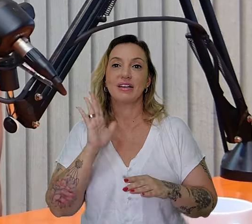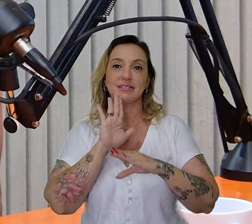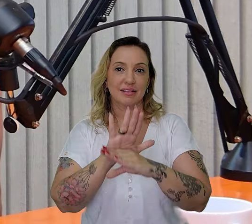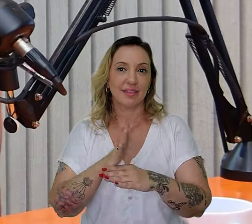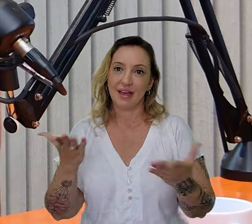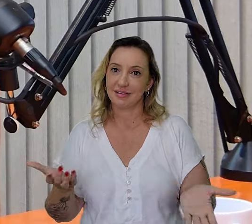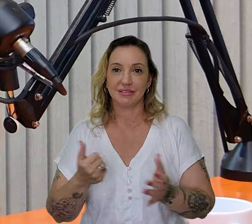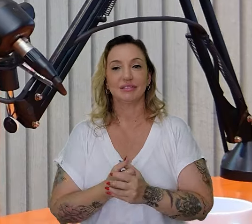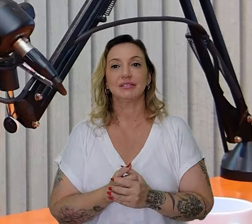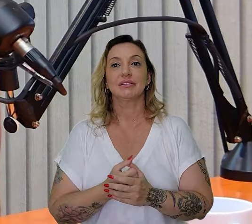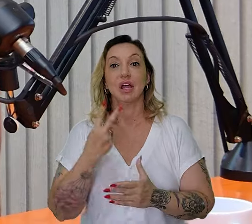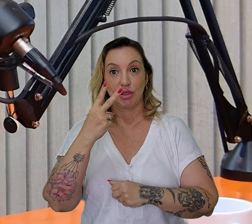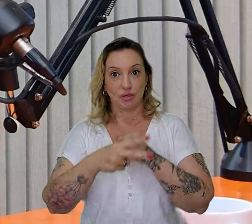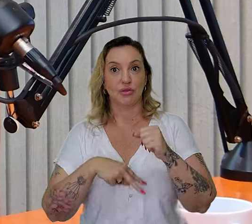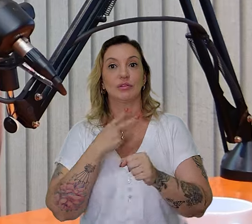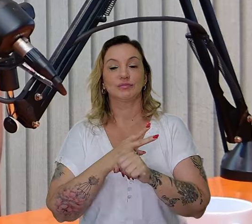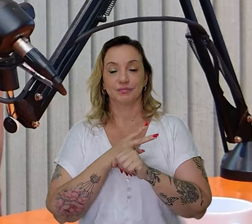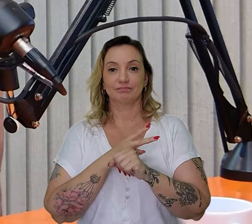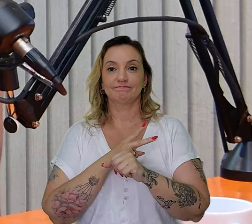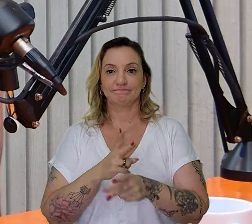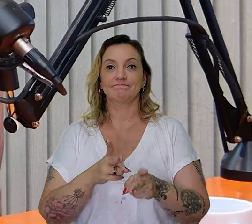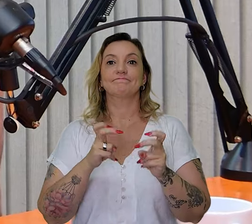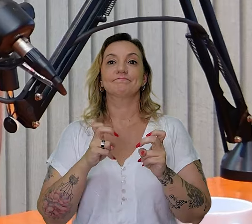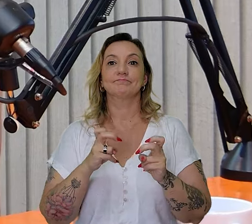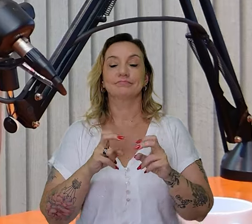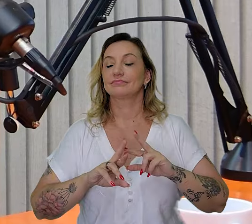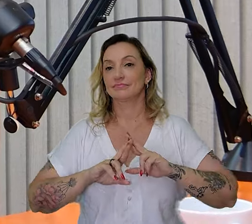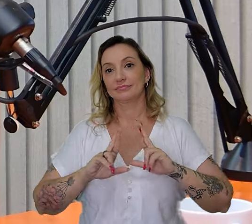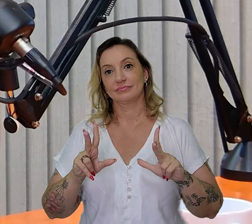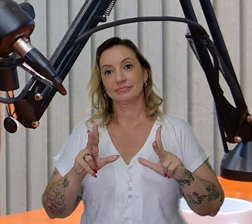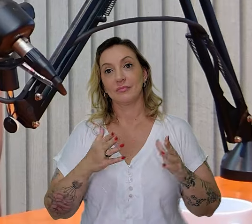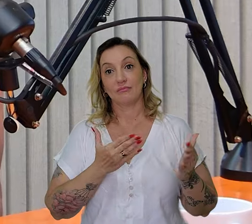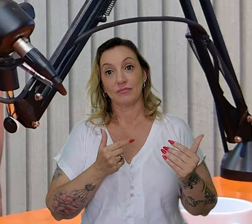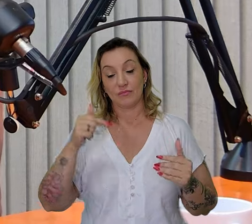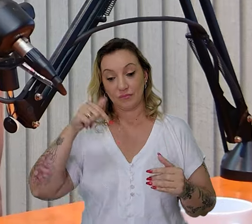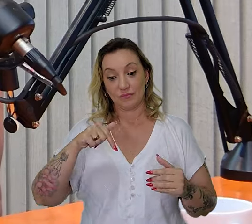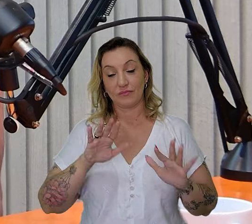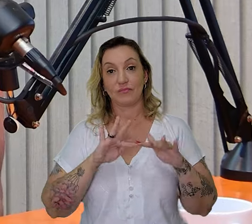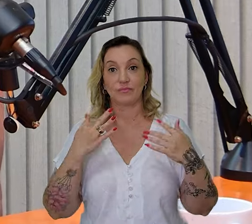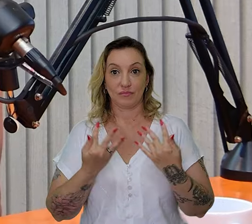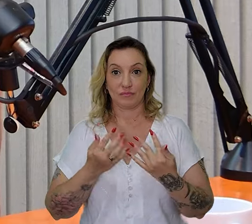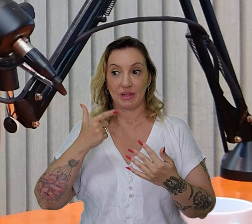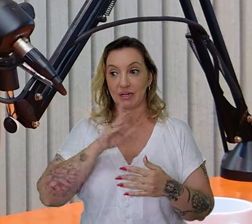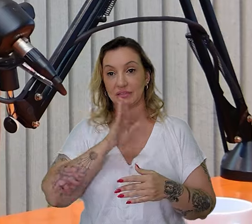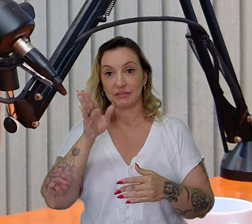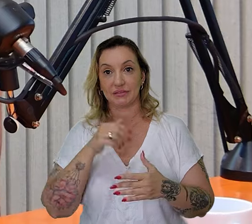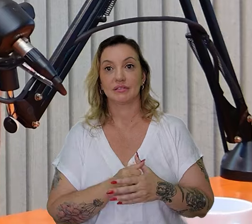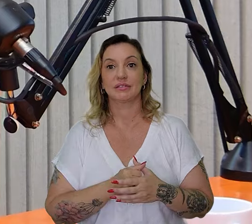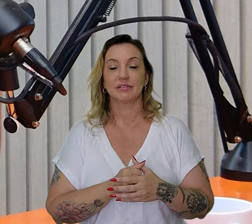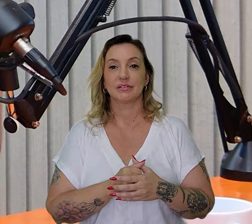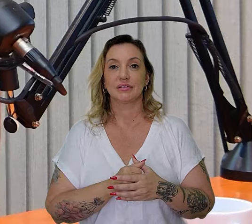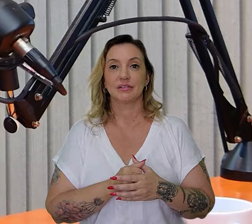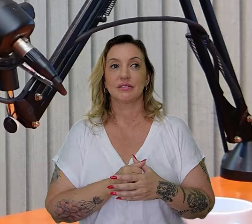anos eu vejo muita diferença o jovem que tá aqui com a família antes de ir é um jovem Eu acho incrível quando eu